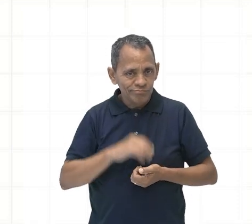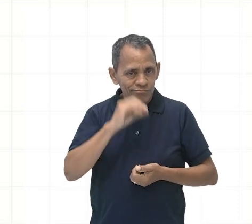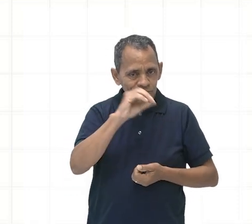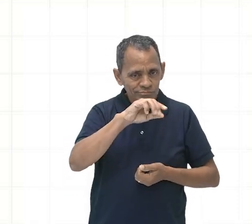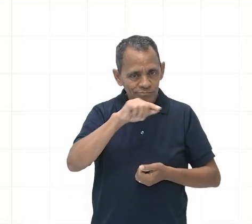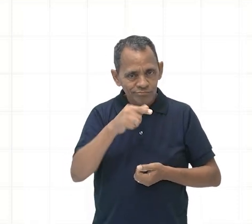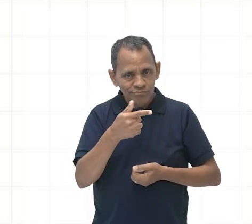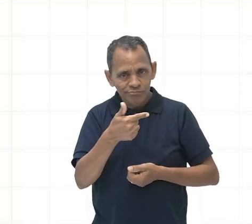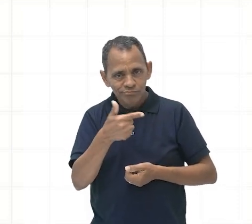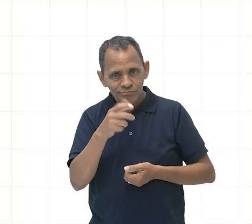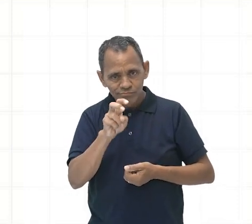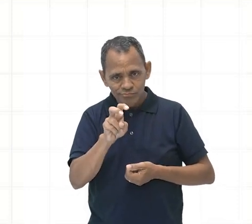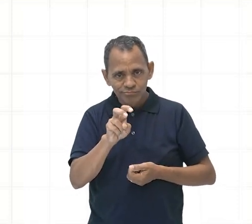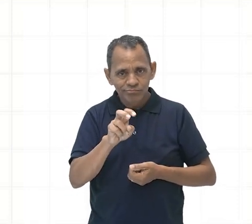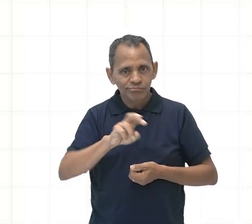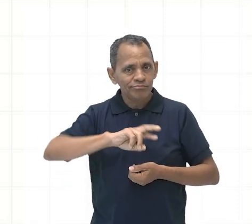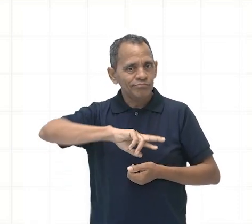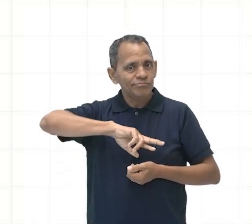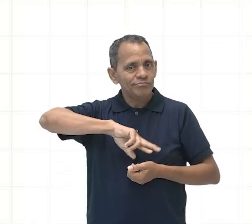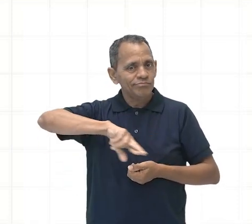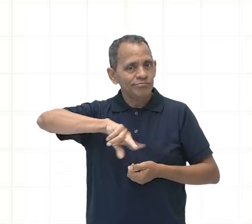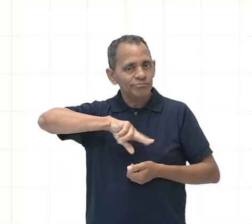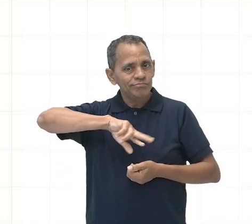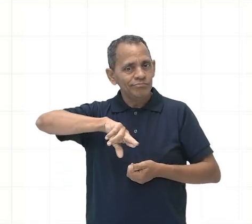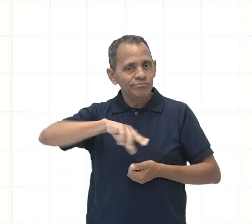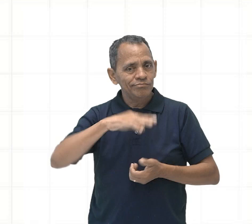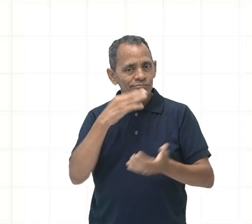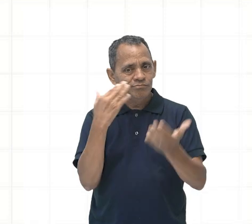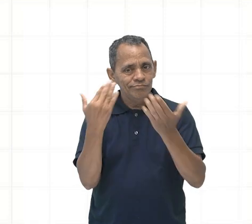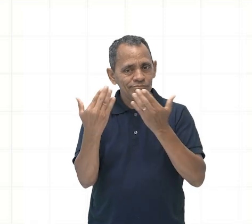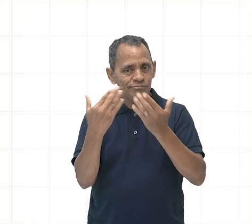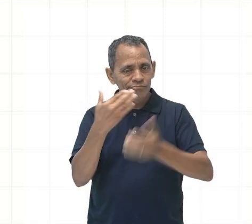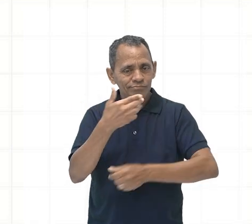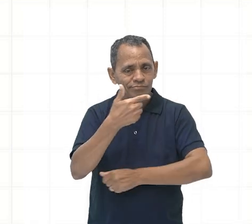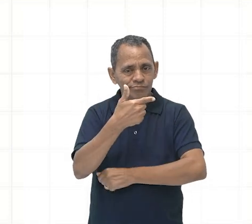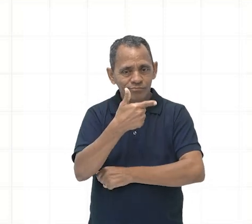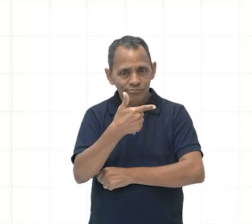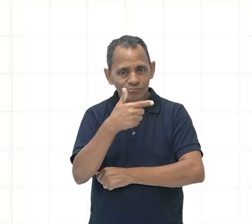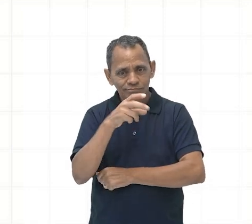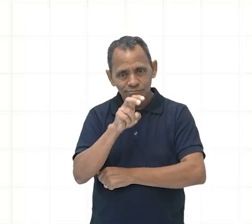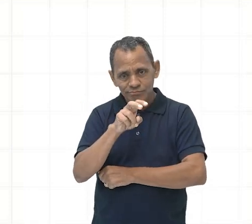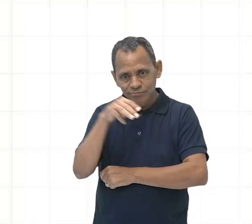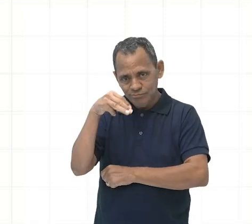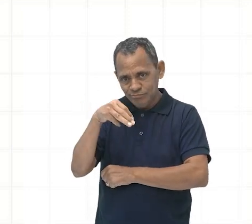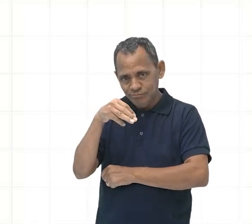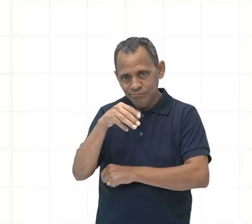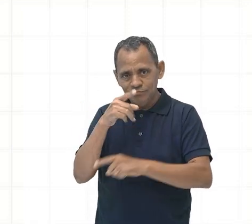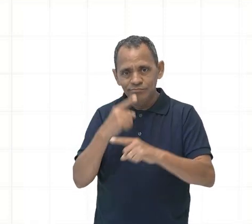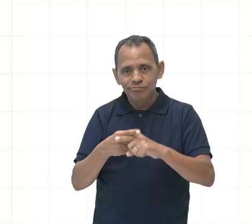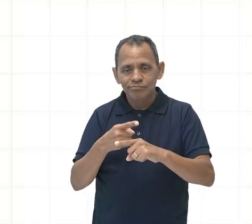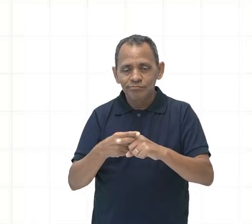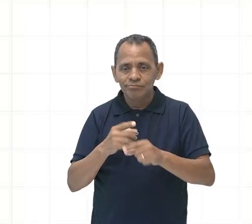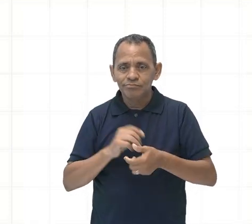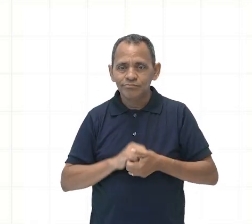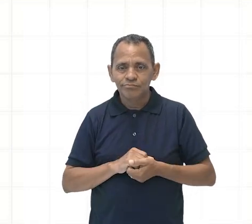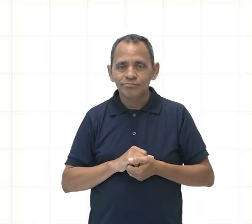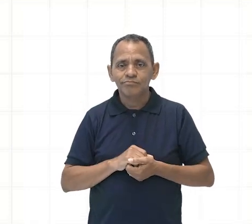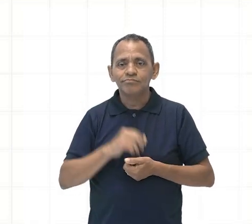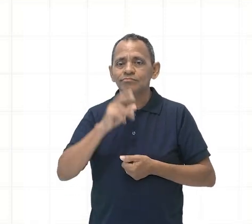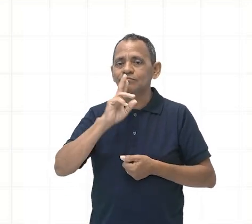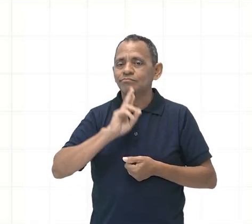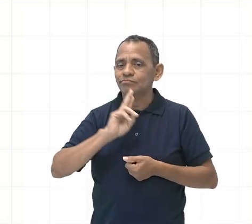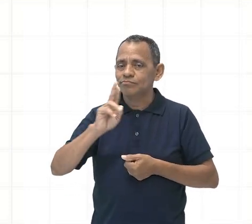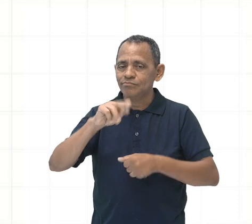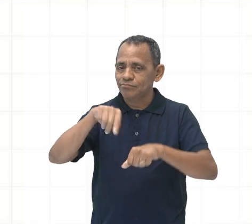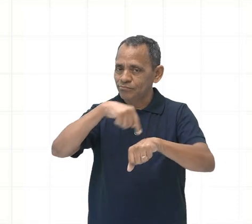0,25 aqui, ele não equivale a 25 minutos. Por quê, professor? Porque esse resultado está em